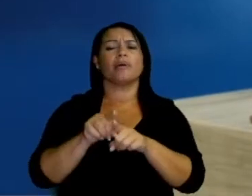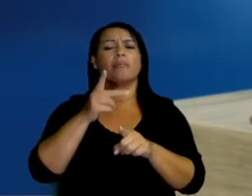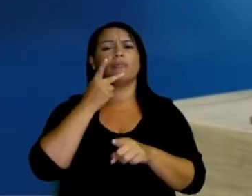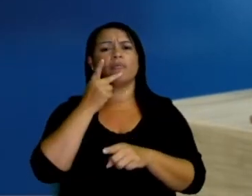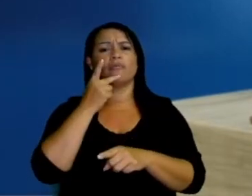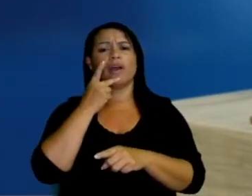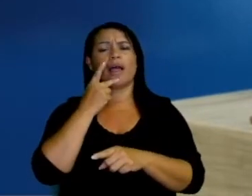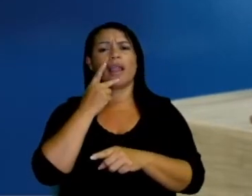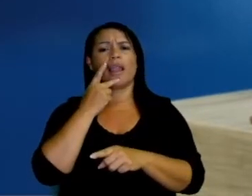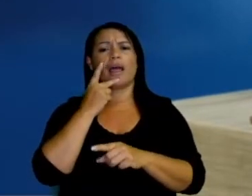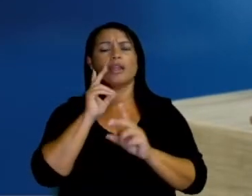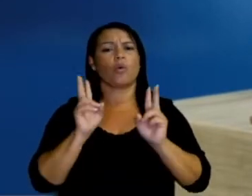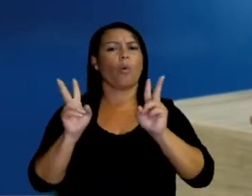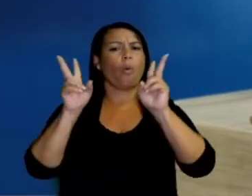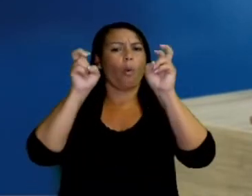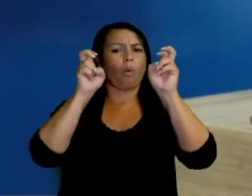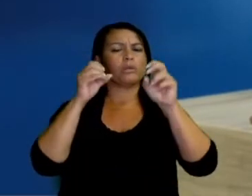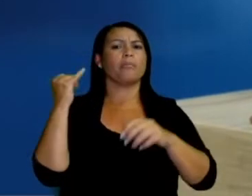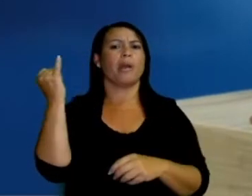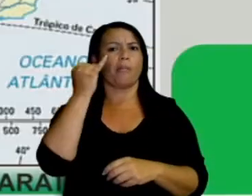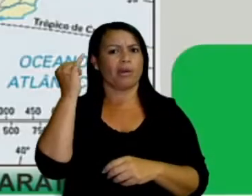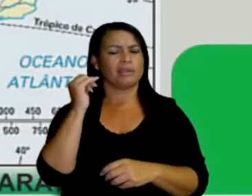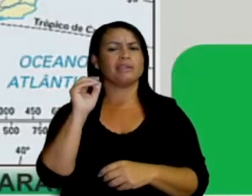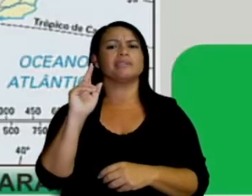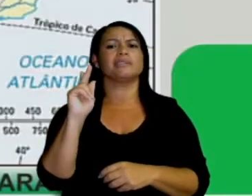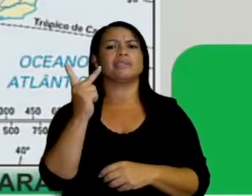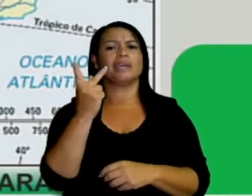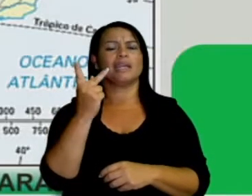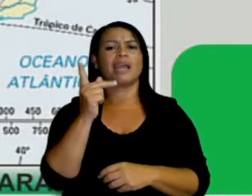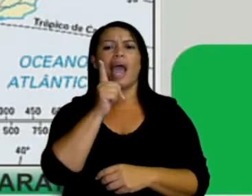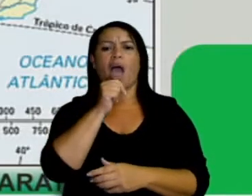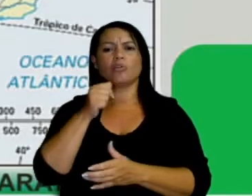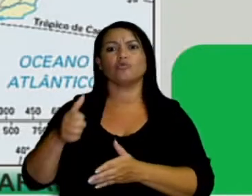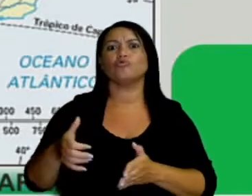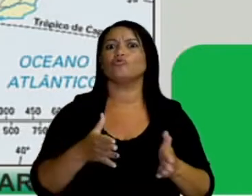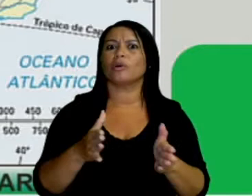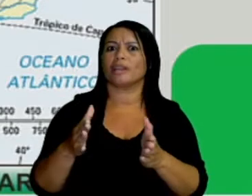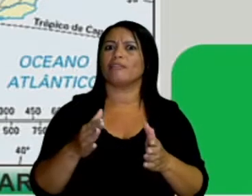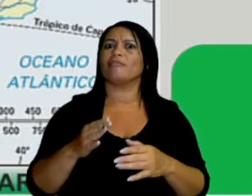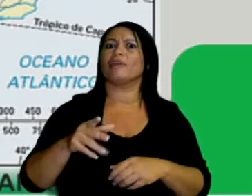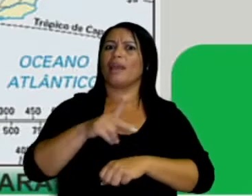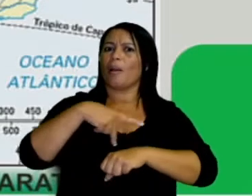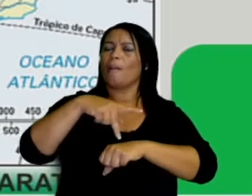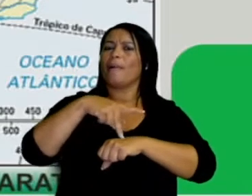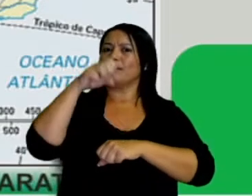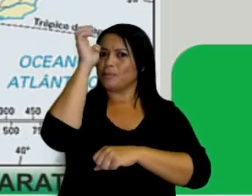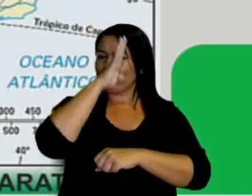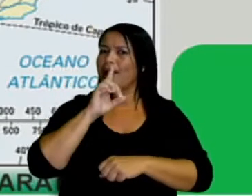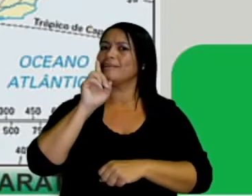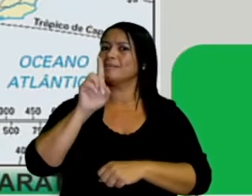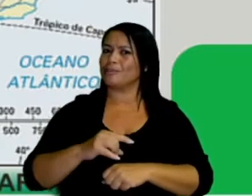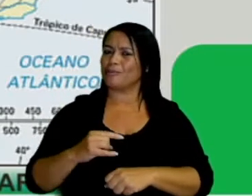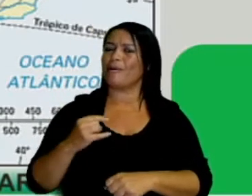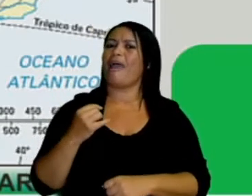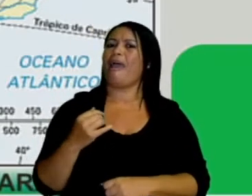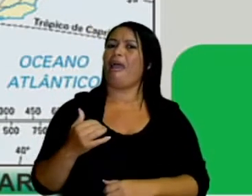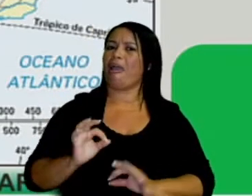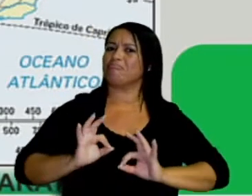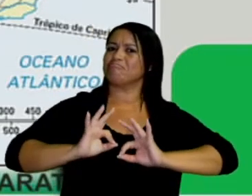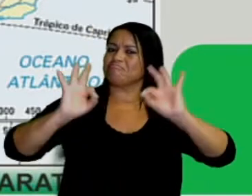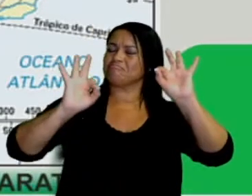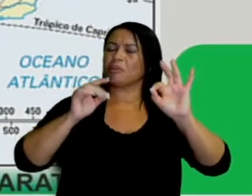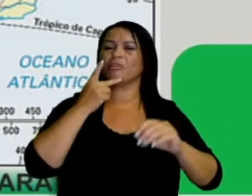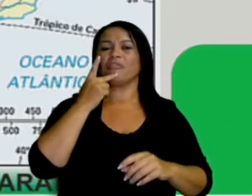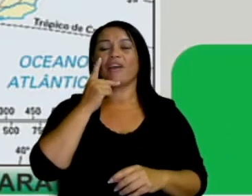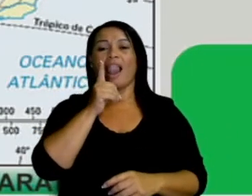um outro aspecto importante, né, do nosso território, que seria a hidrografia. O Brasil é um país privilegiadíssimo em relação à questão da hidrografia. Quando eu falo